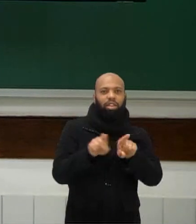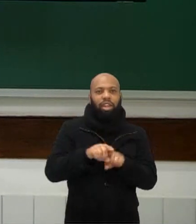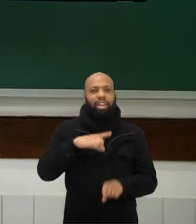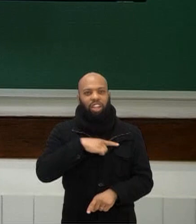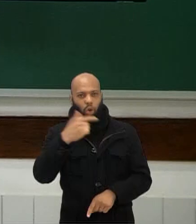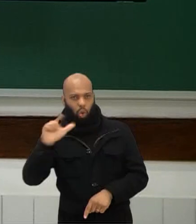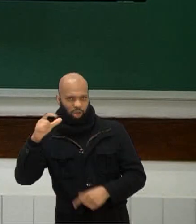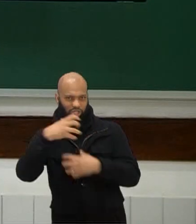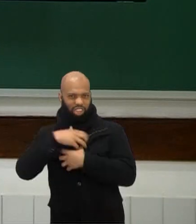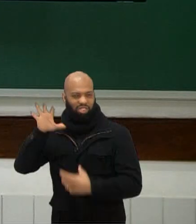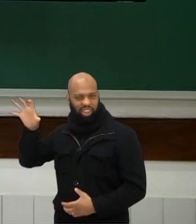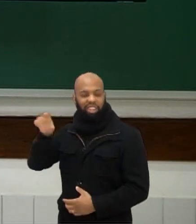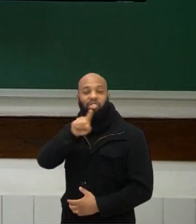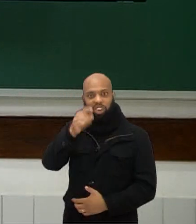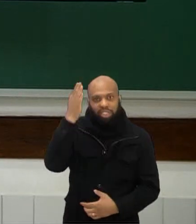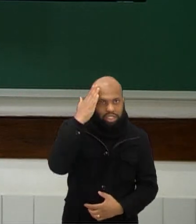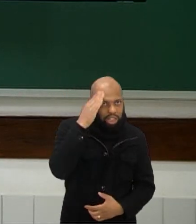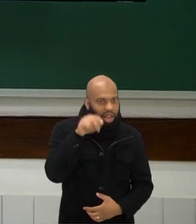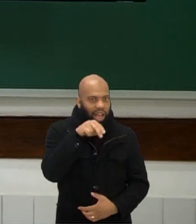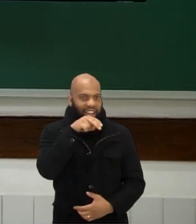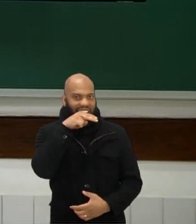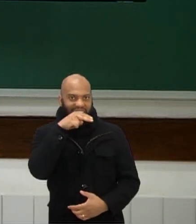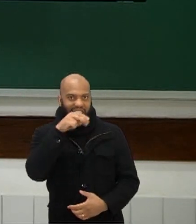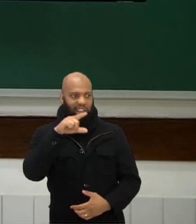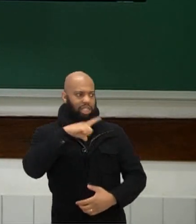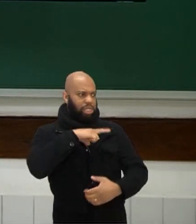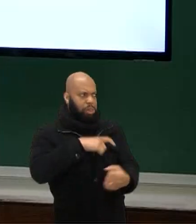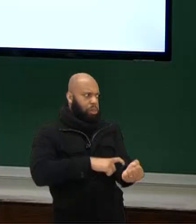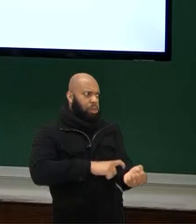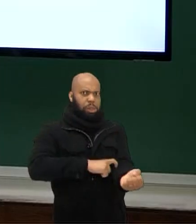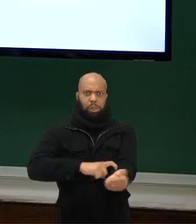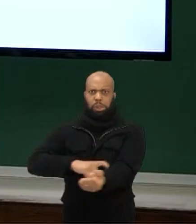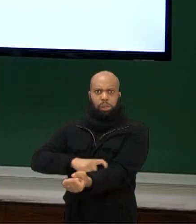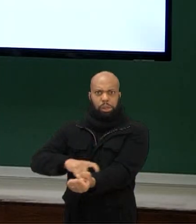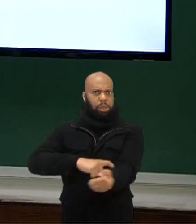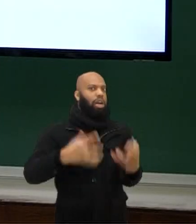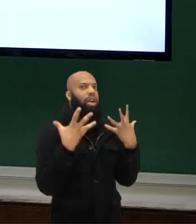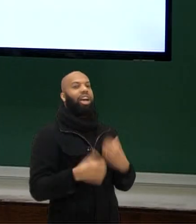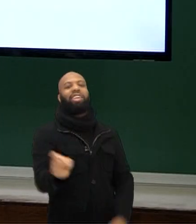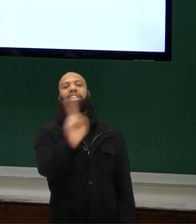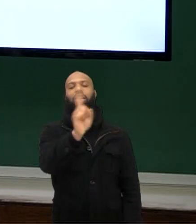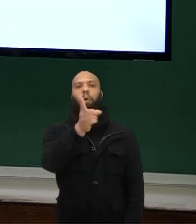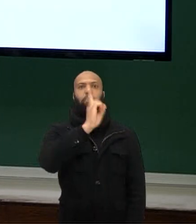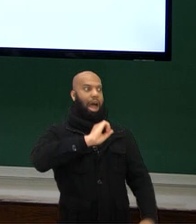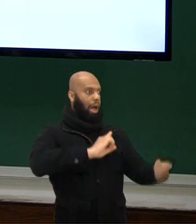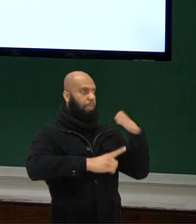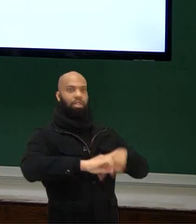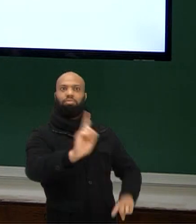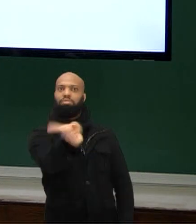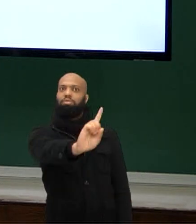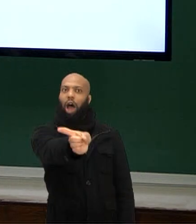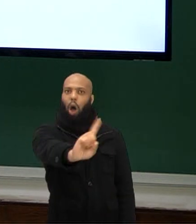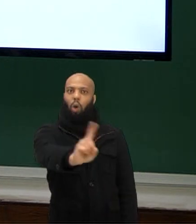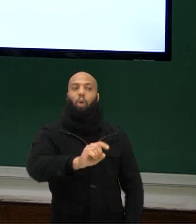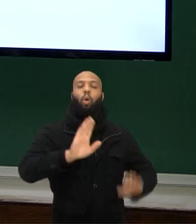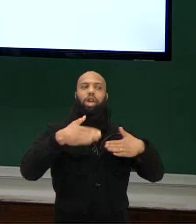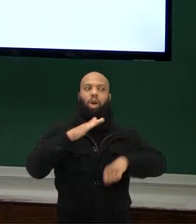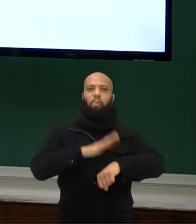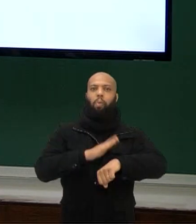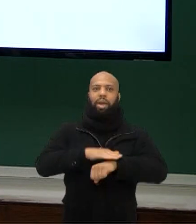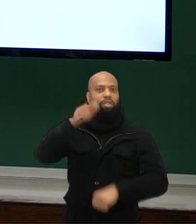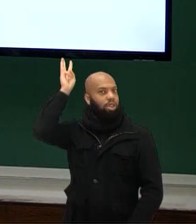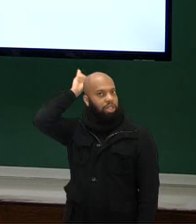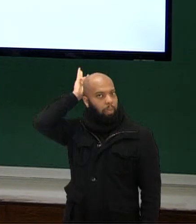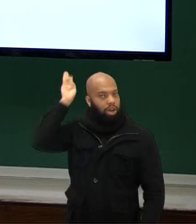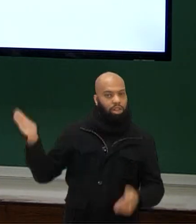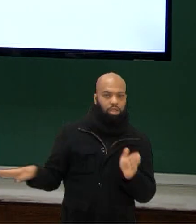outras tirinhas e vocês sabem que ela é um pouco irritada e que ela não aceita muito essas ordens. Então, quando o Cebolinha chega para